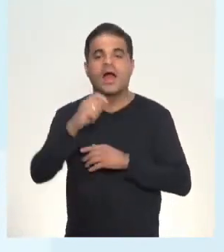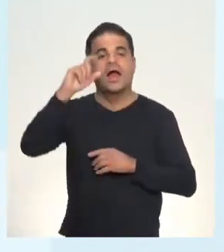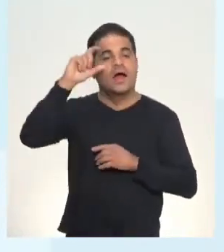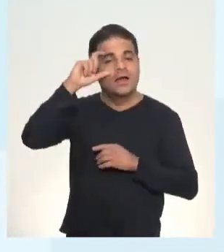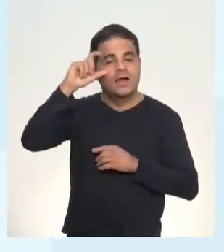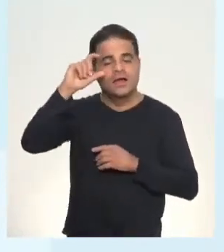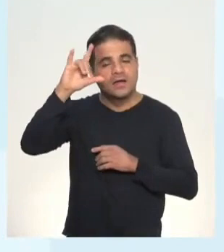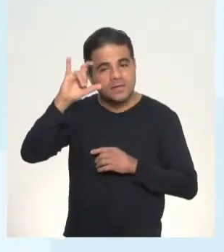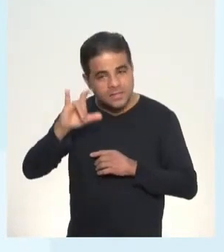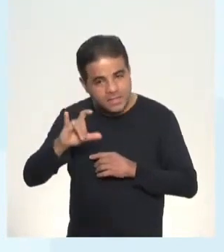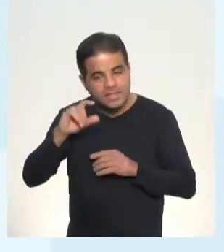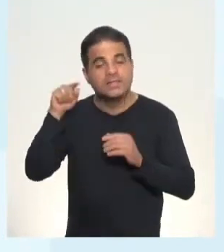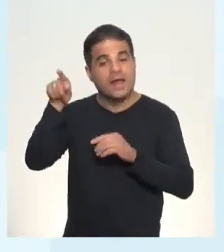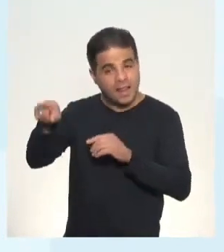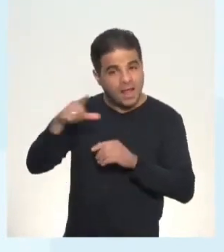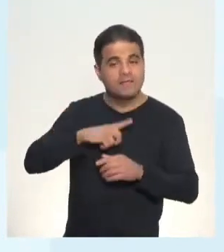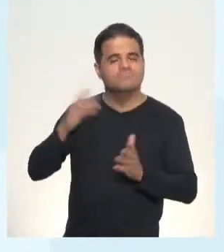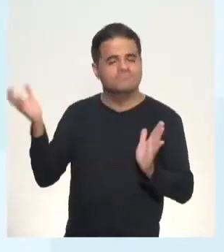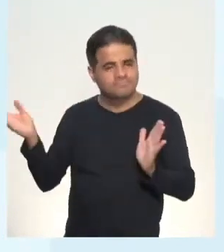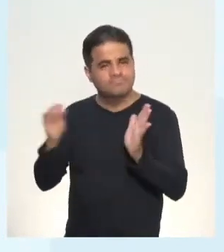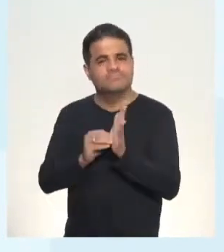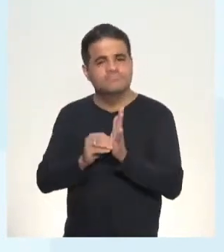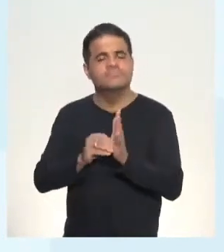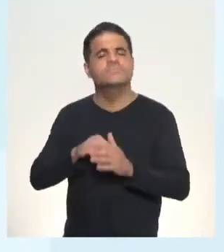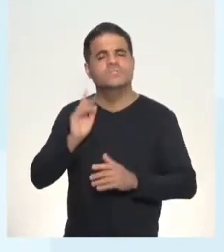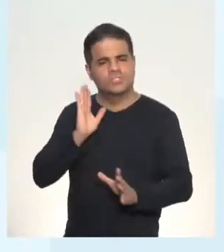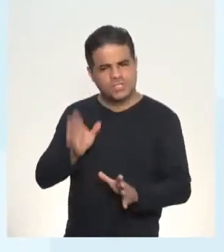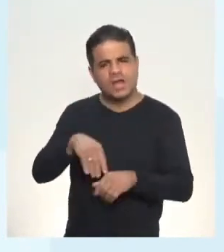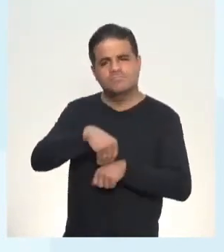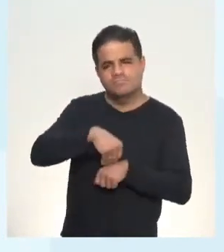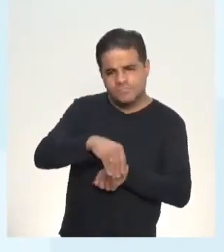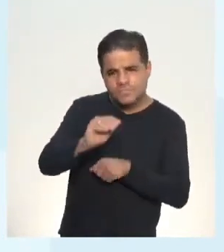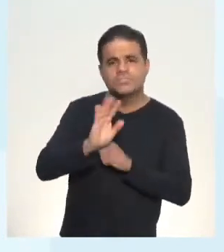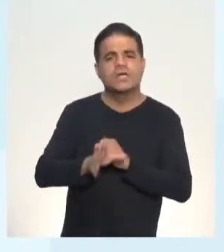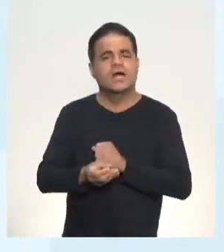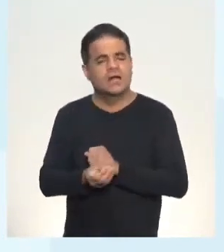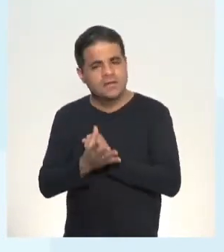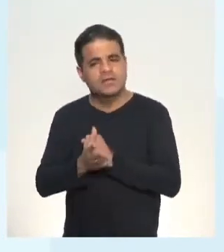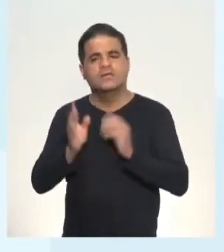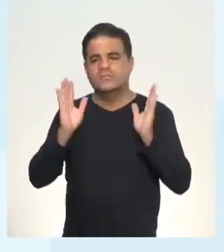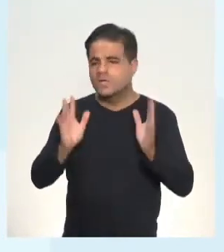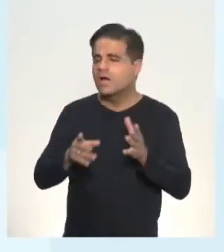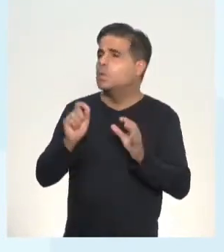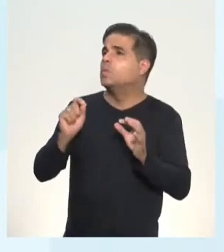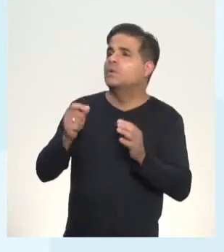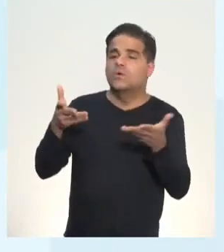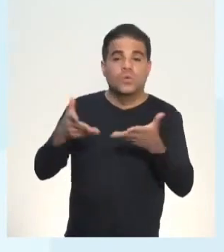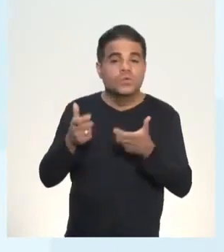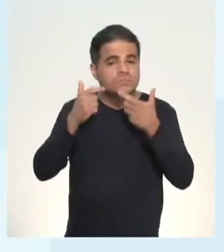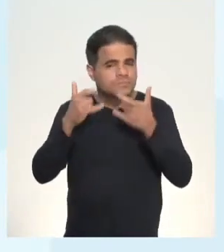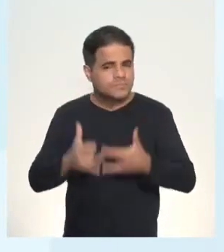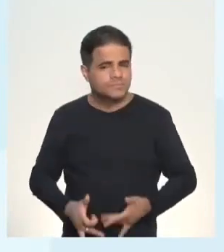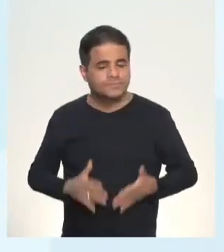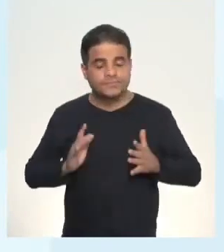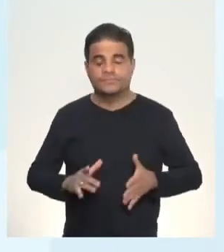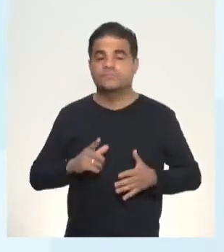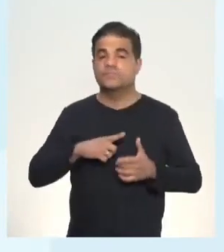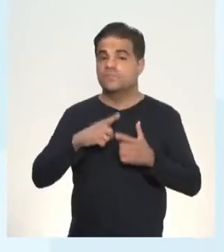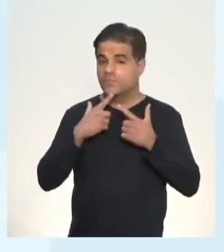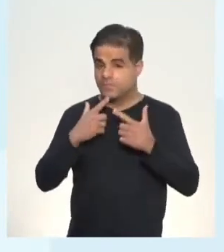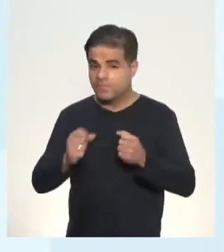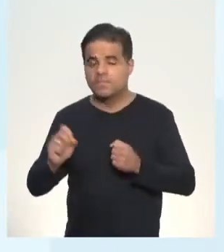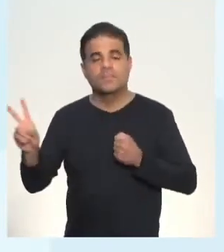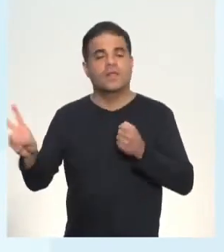Língua Portuguesa, CMSP_EM. A gente já deu uma adiantada para vocês sobre o que a gente iria falar hoje. E a